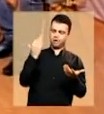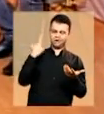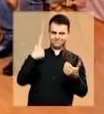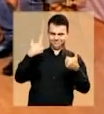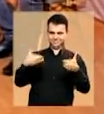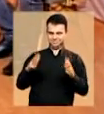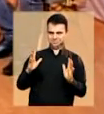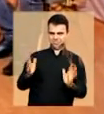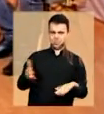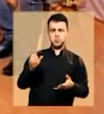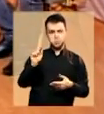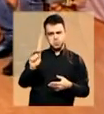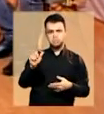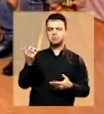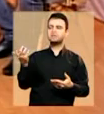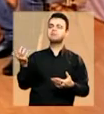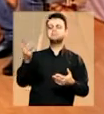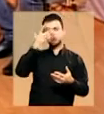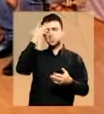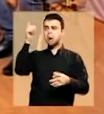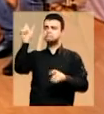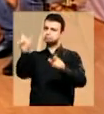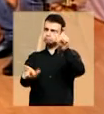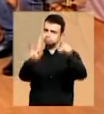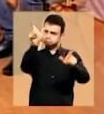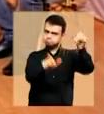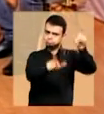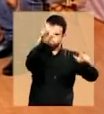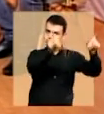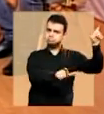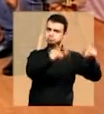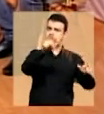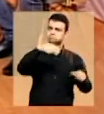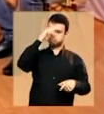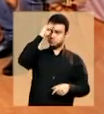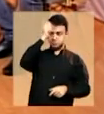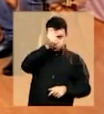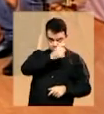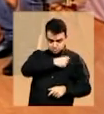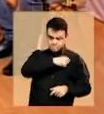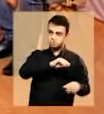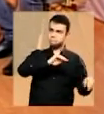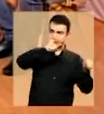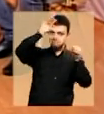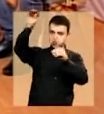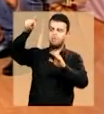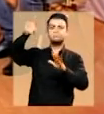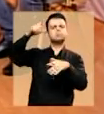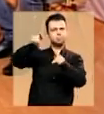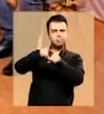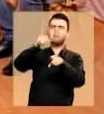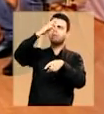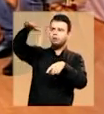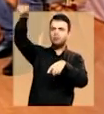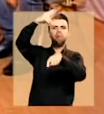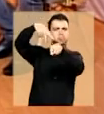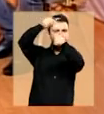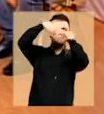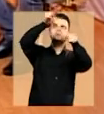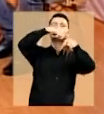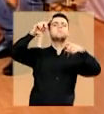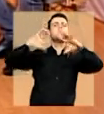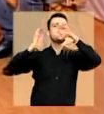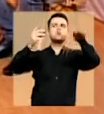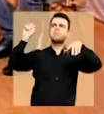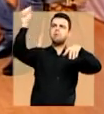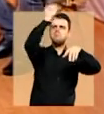blocos anteriores sobre os intercambiários que foram para lá, mas Rio Preto recebe também gente jovens de fora, todo né? o